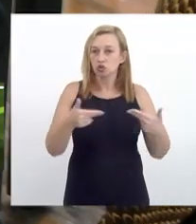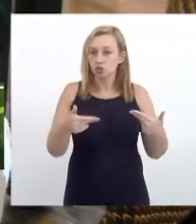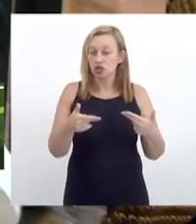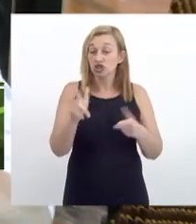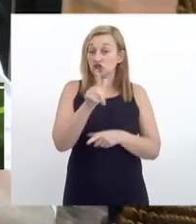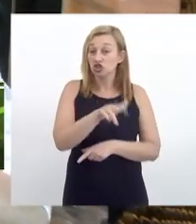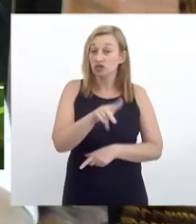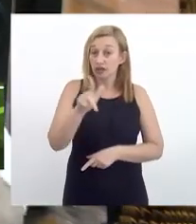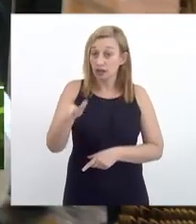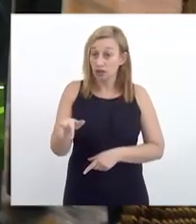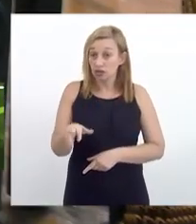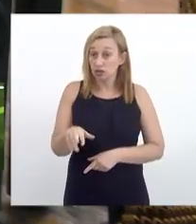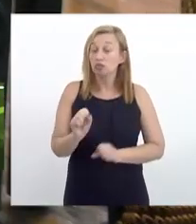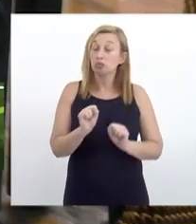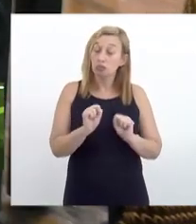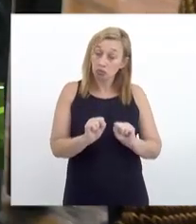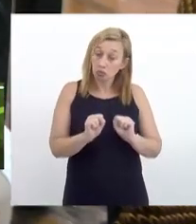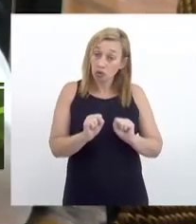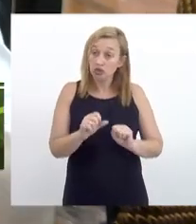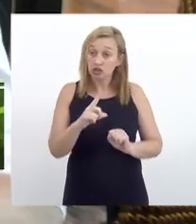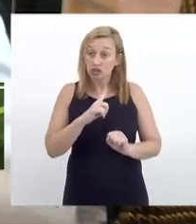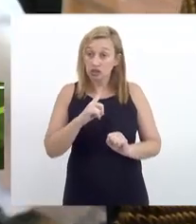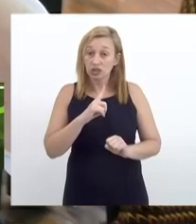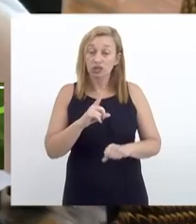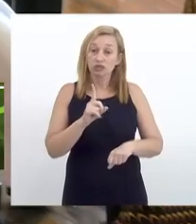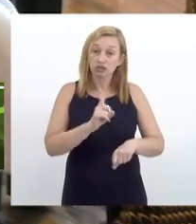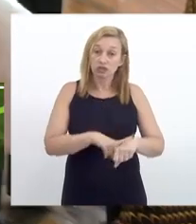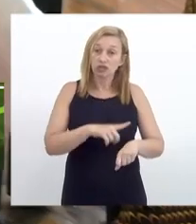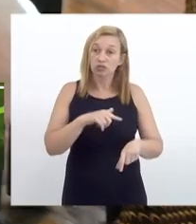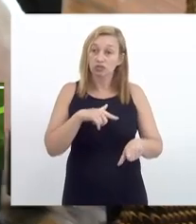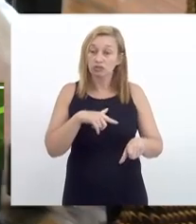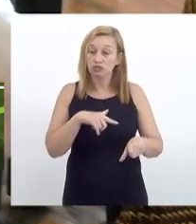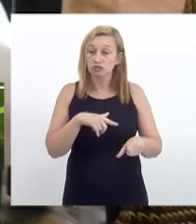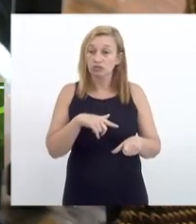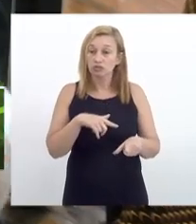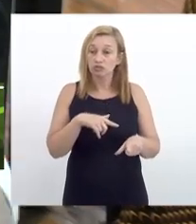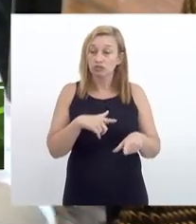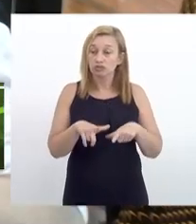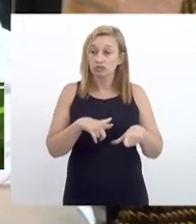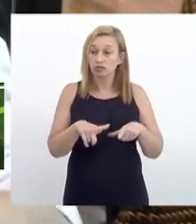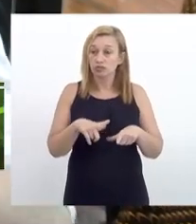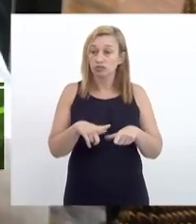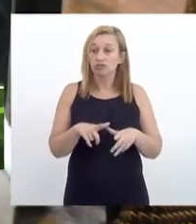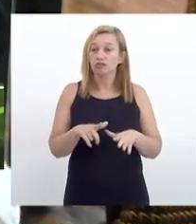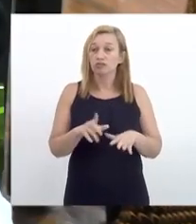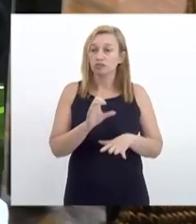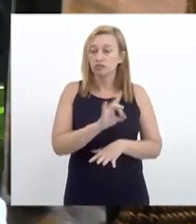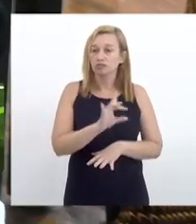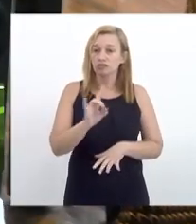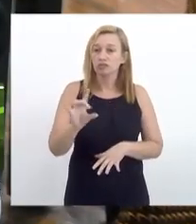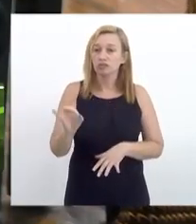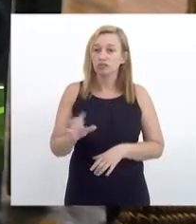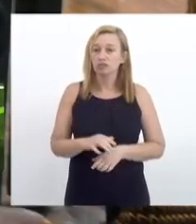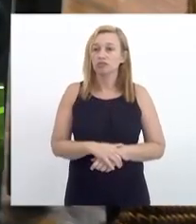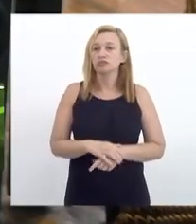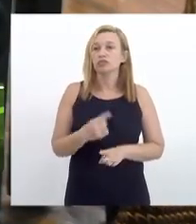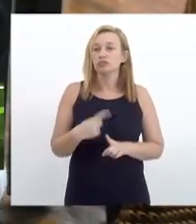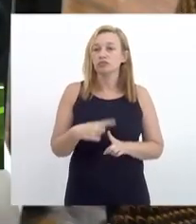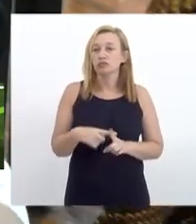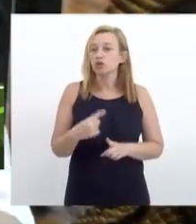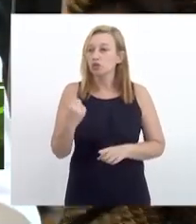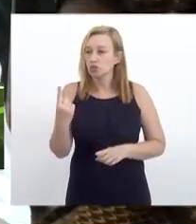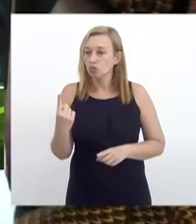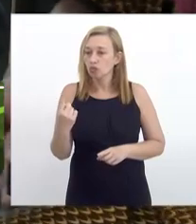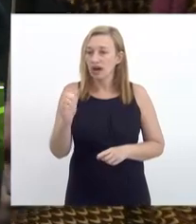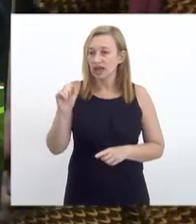Diferentes Que podem ter nas carreiras De forma paralela Porque uma é